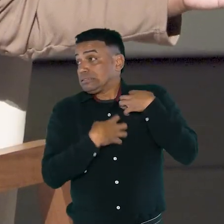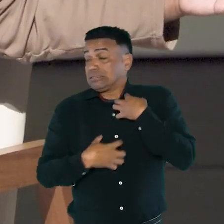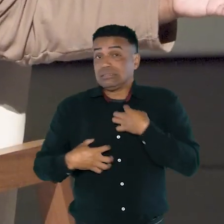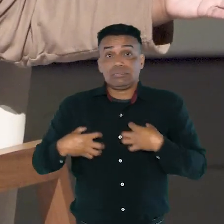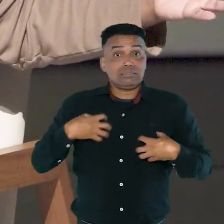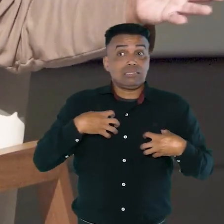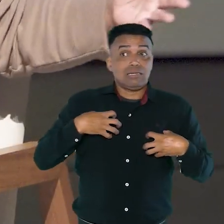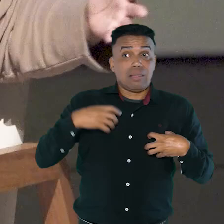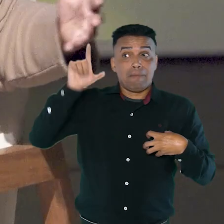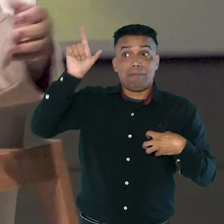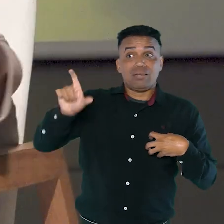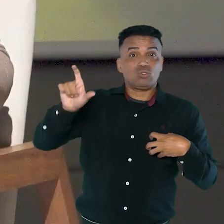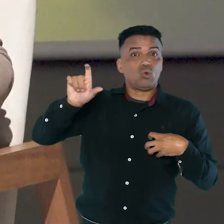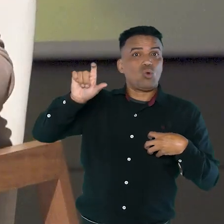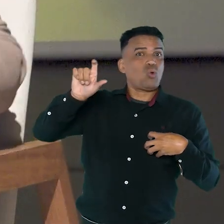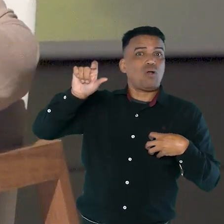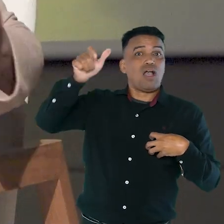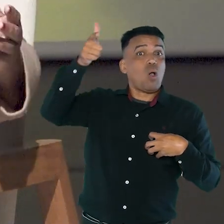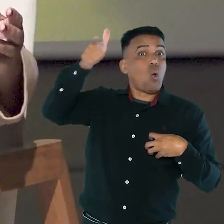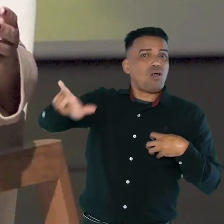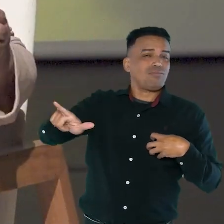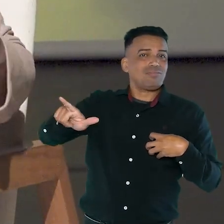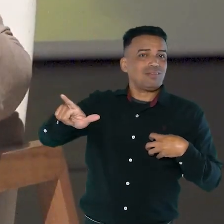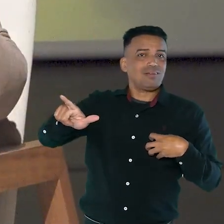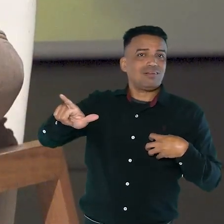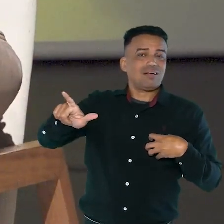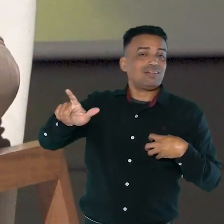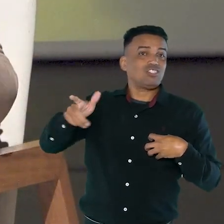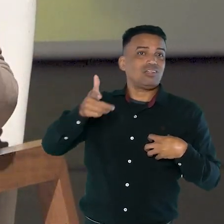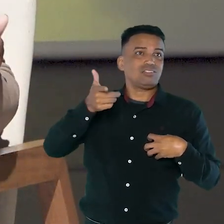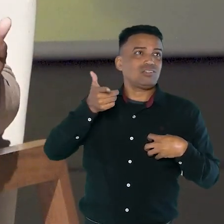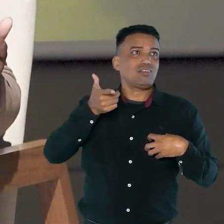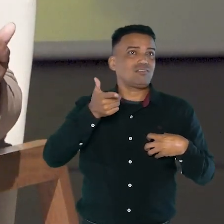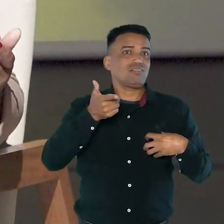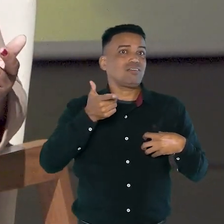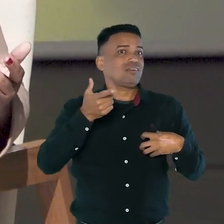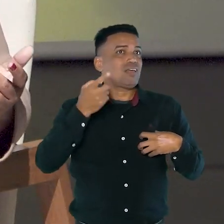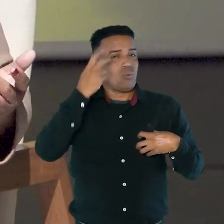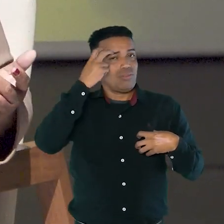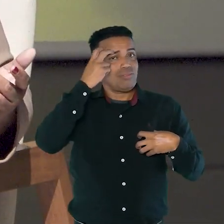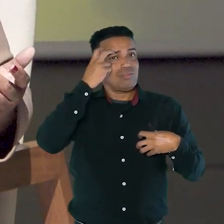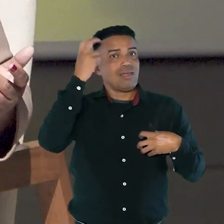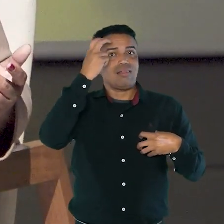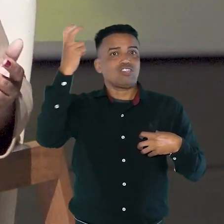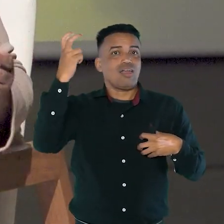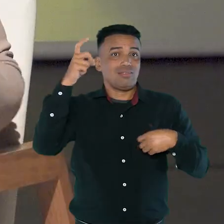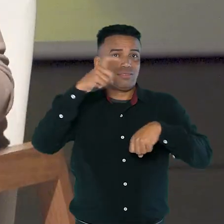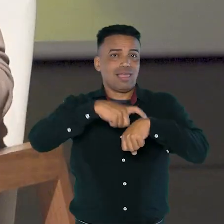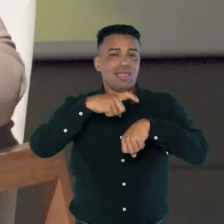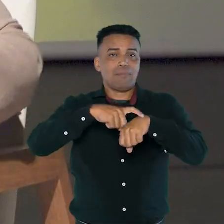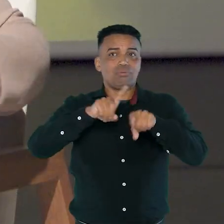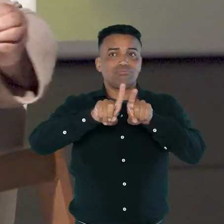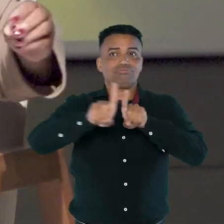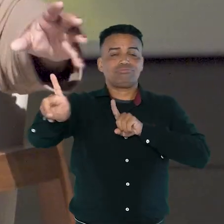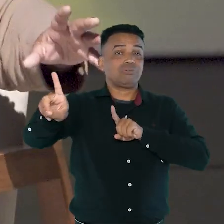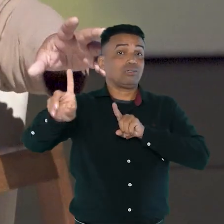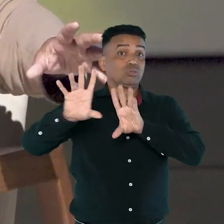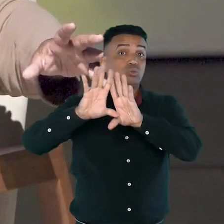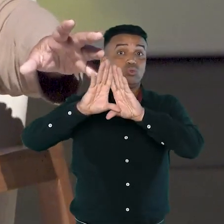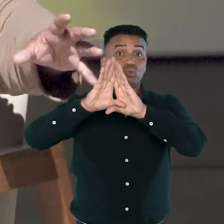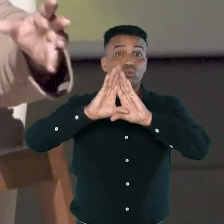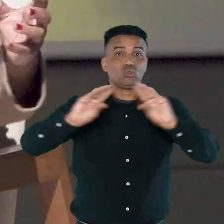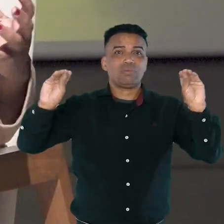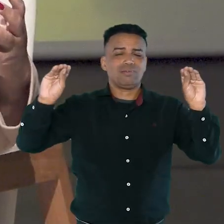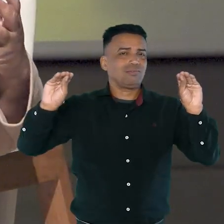outra pessoa. E a gente não se aparta com essa inteligência do tempo de sumir um do